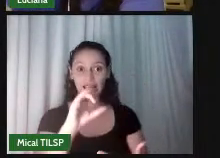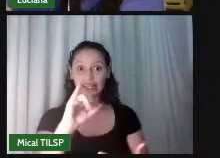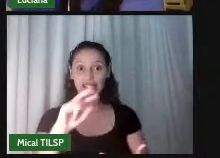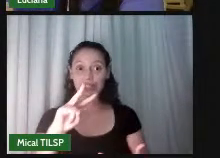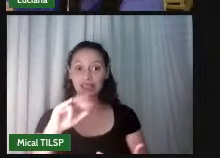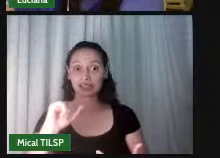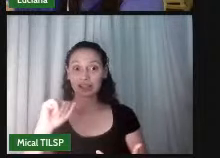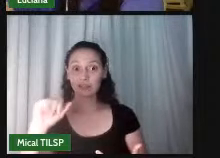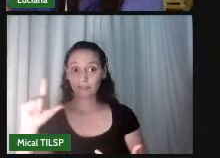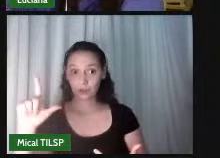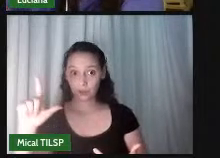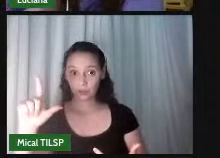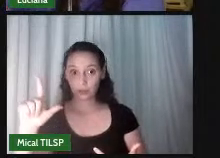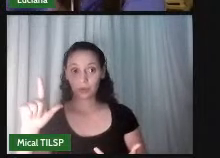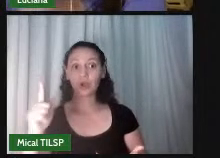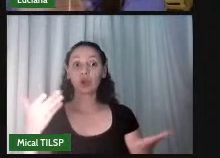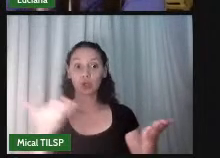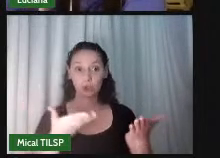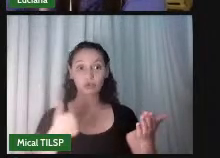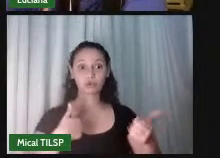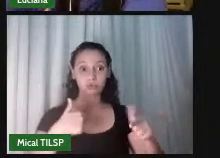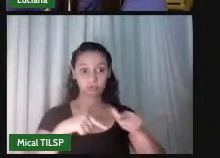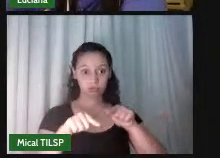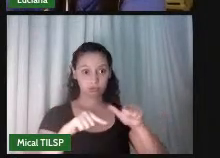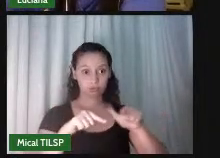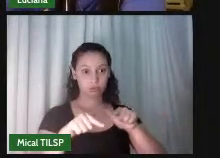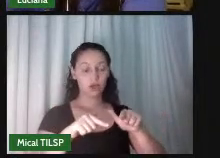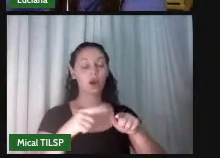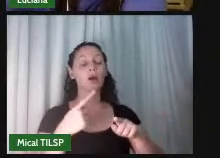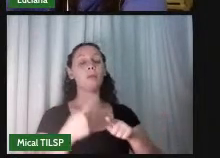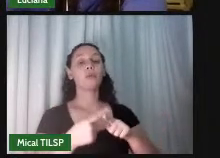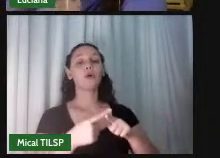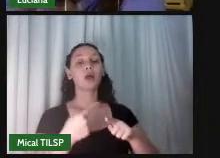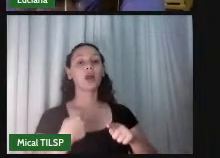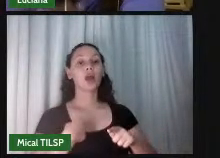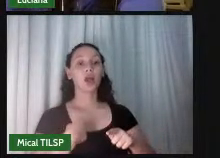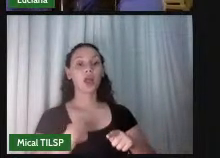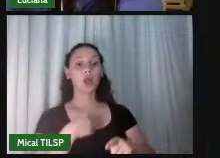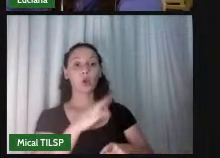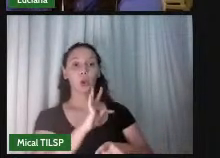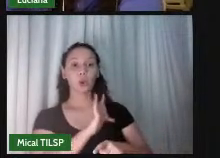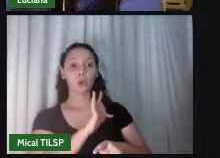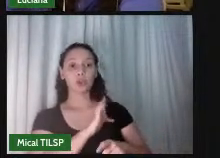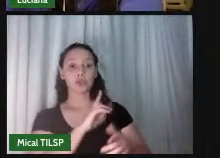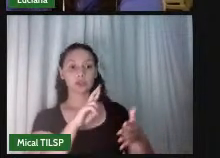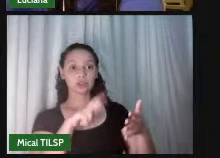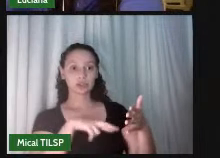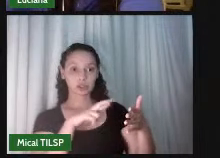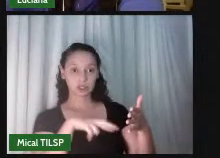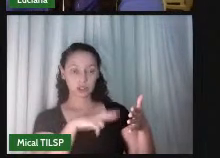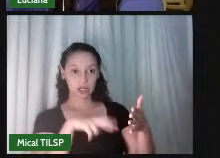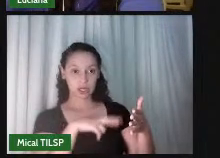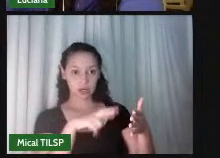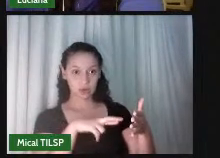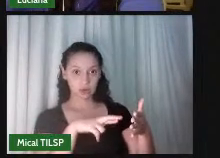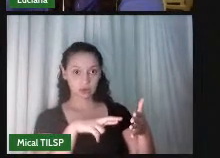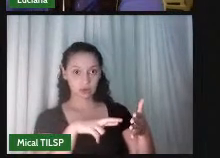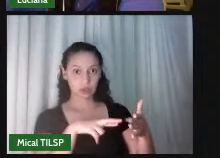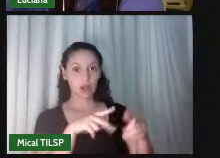hoje. Porque, embora eu seja técnica em perícia, eu não trabalho como odontologista no microtério, né, então